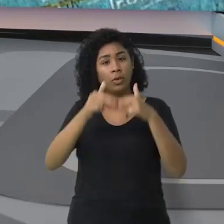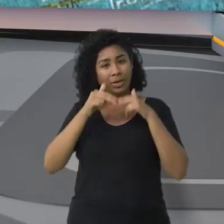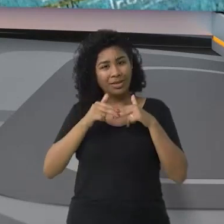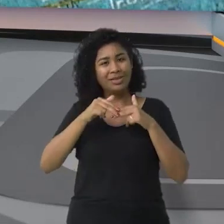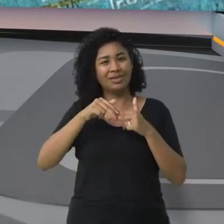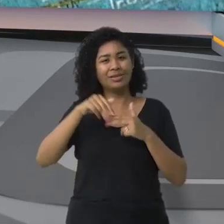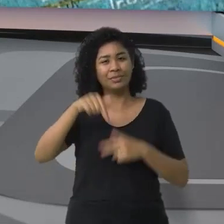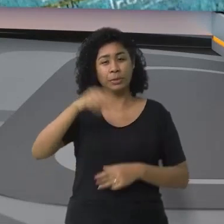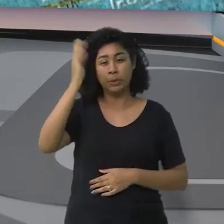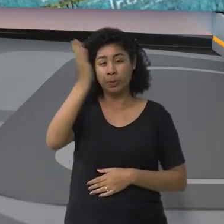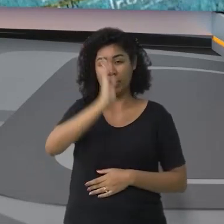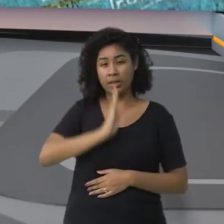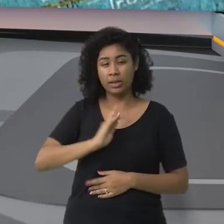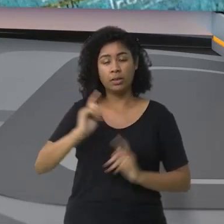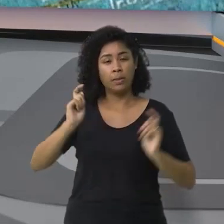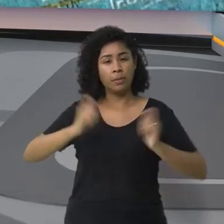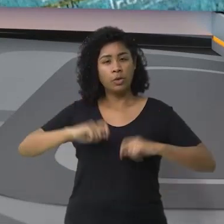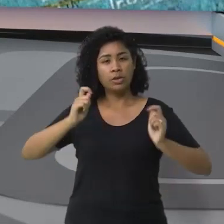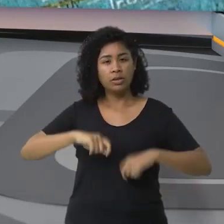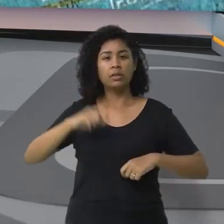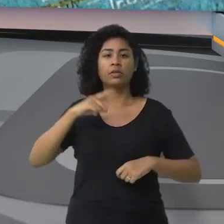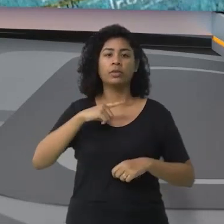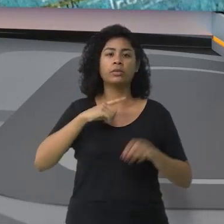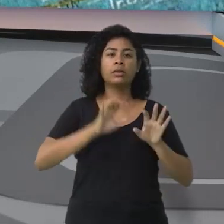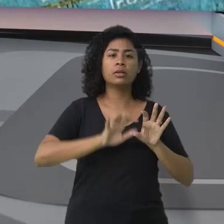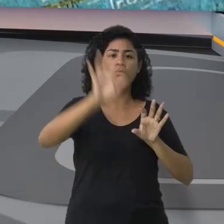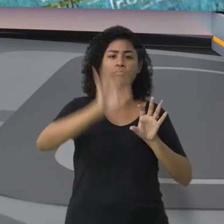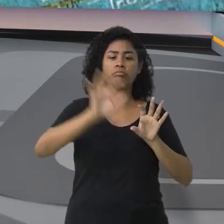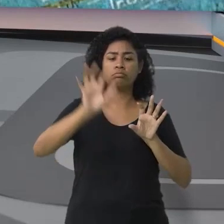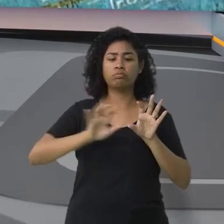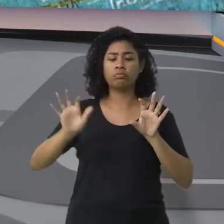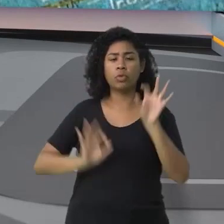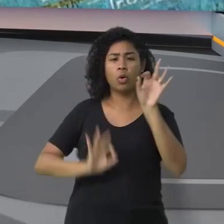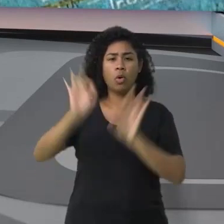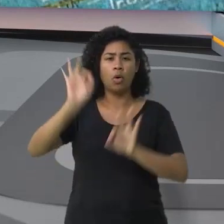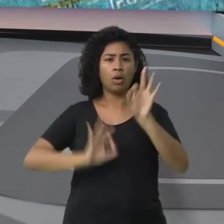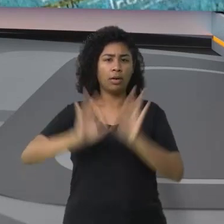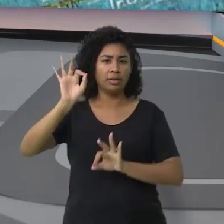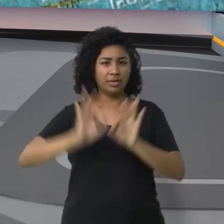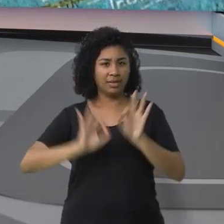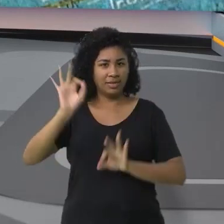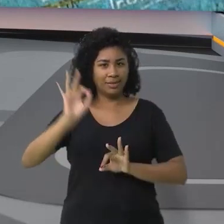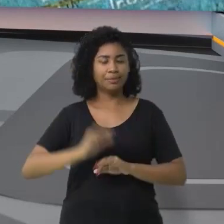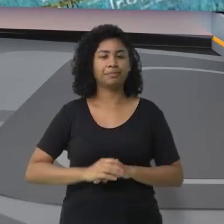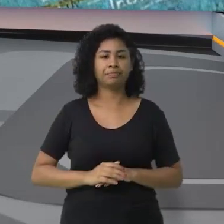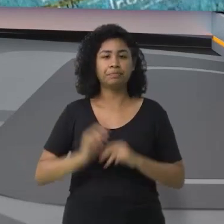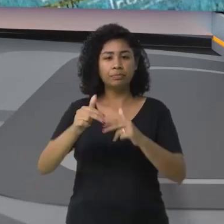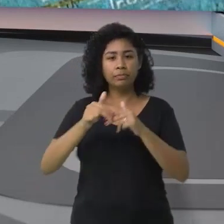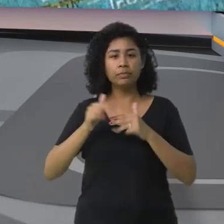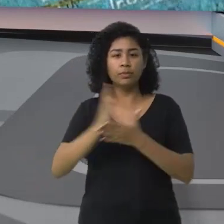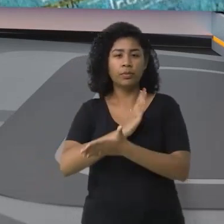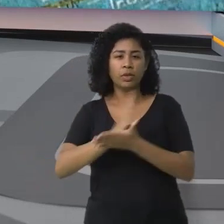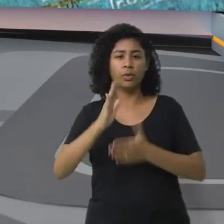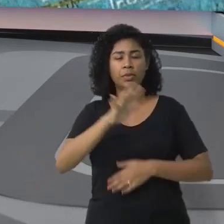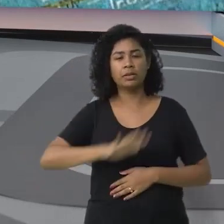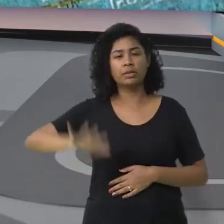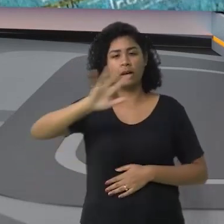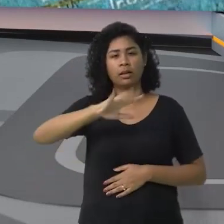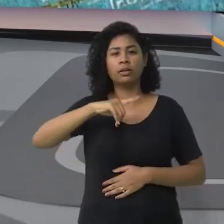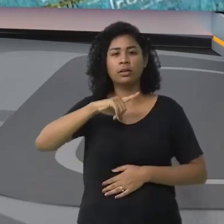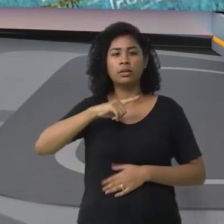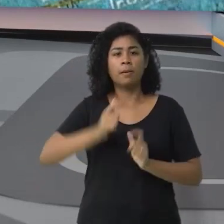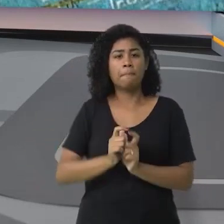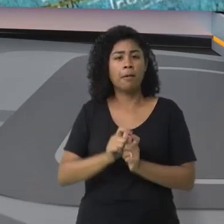Brasil, nós vamos ter essa distribuição irregular, onde existem áreas em que tem maior quantidade